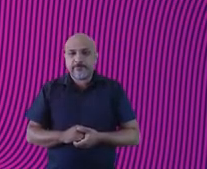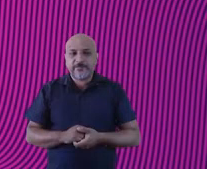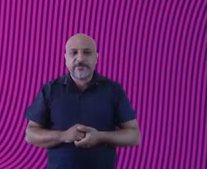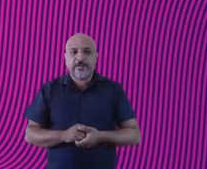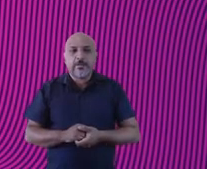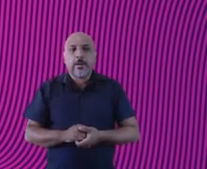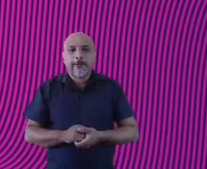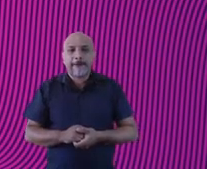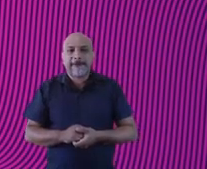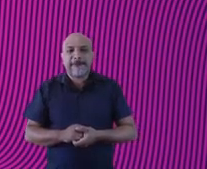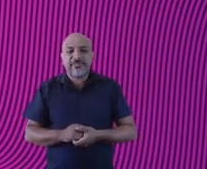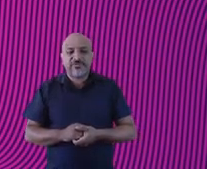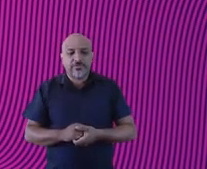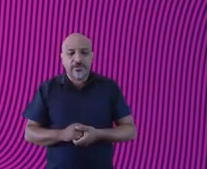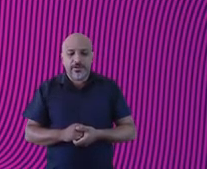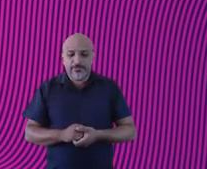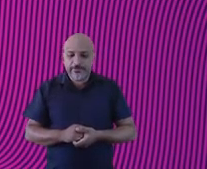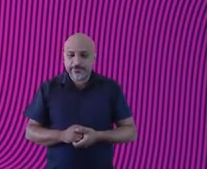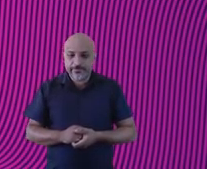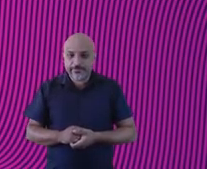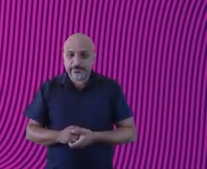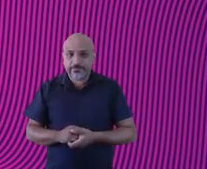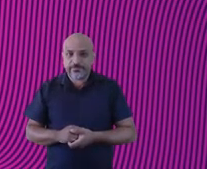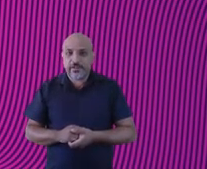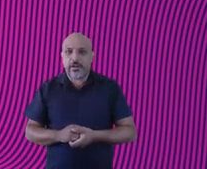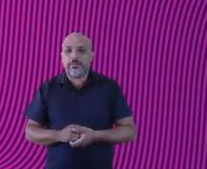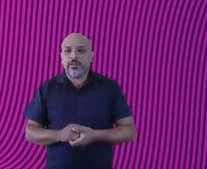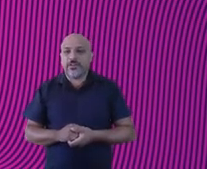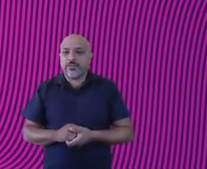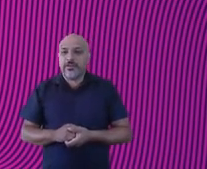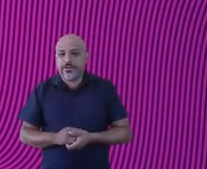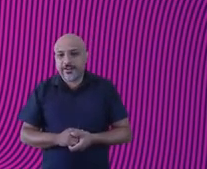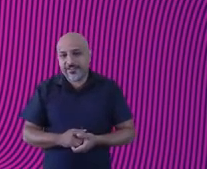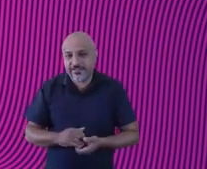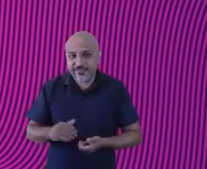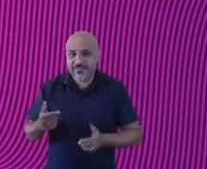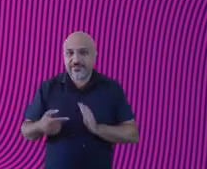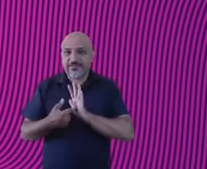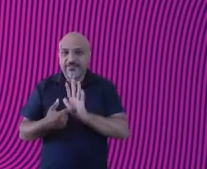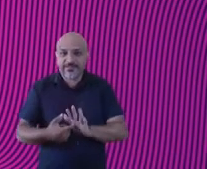Obrigado, Márcio. Passar para excelentes considerações. Aí passar para a Luciana.